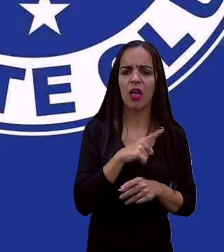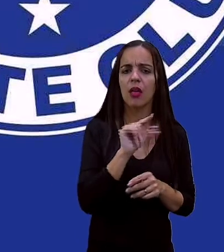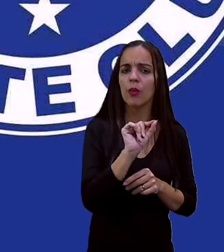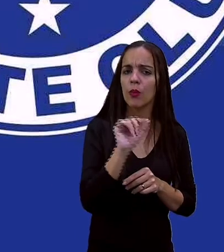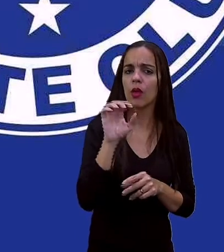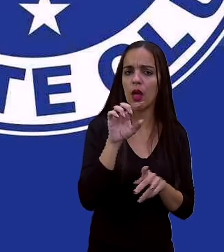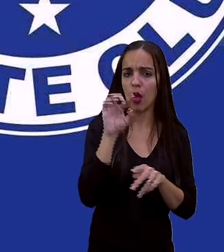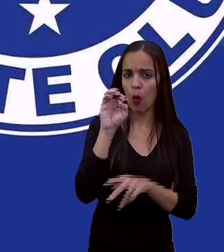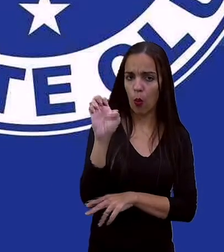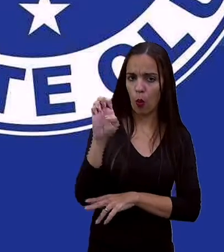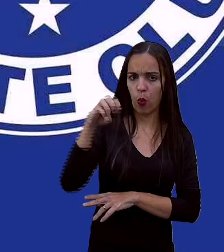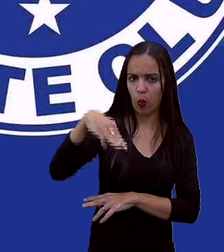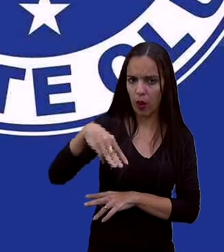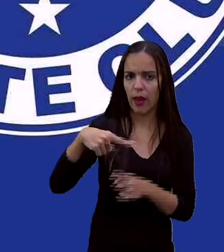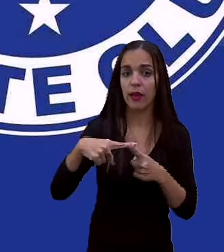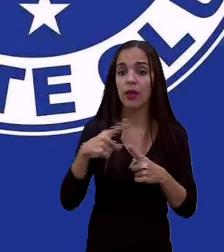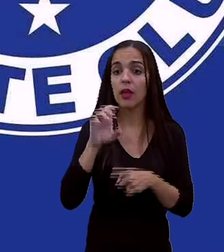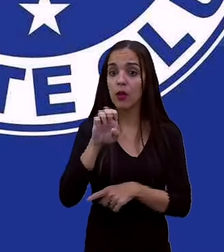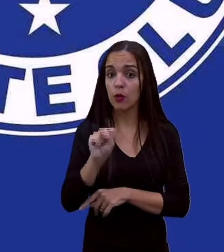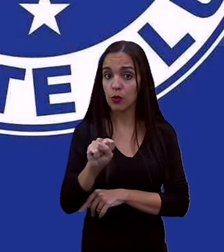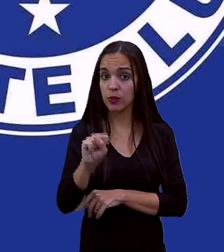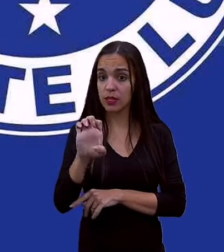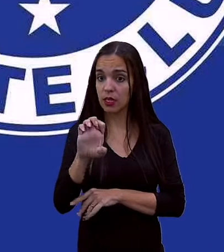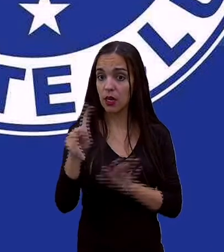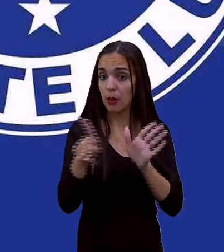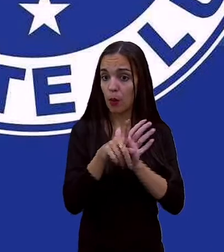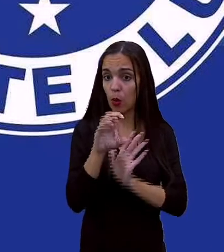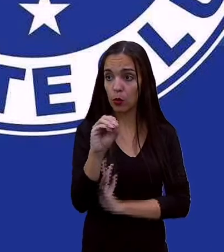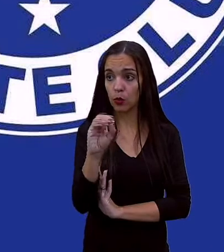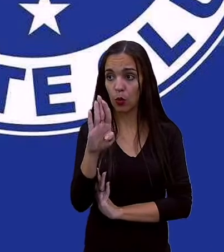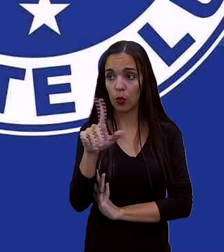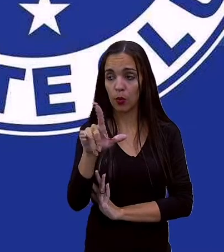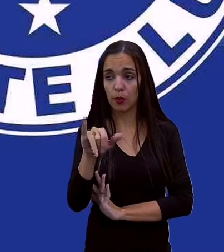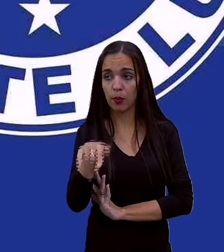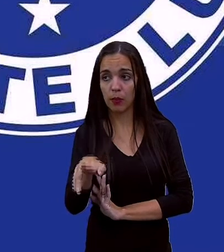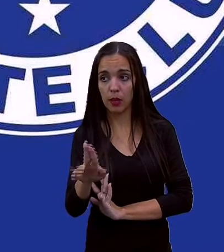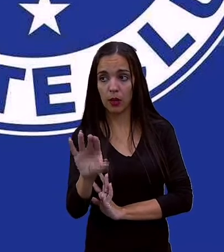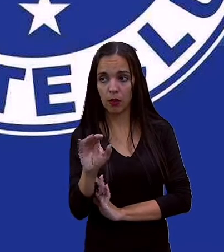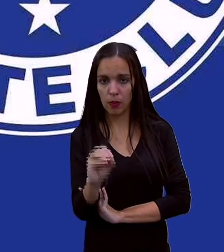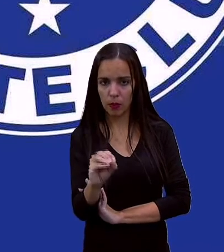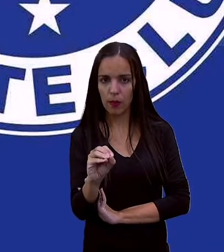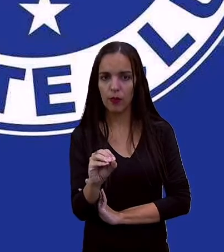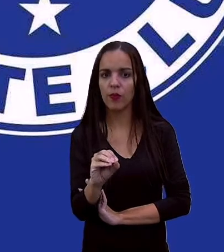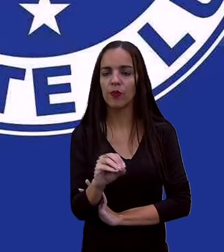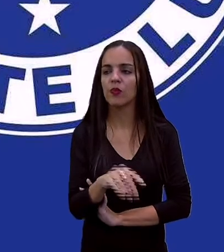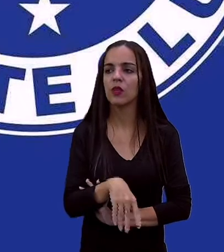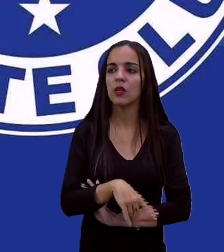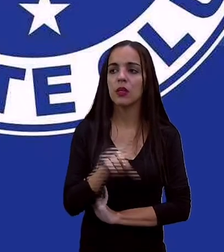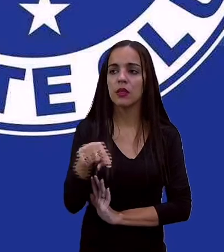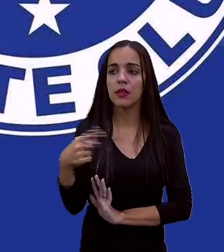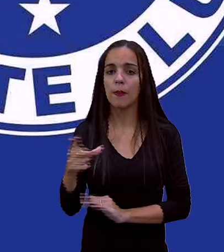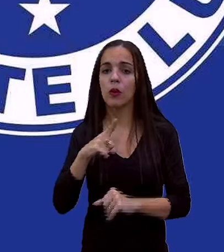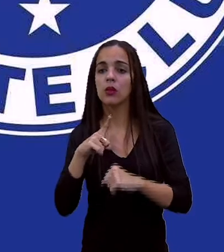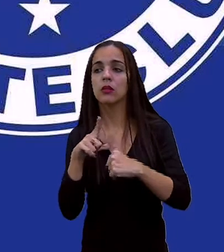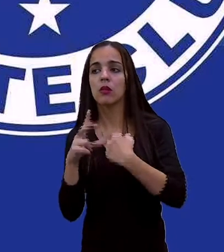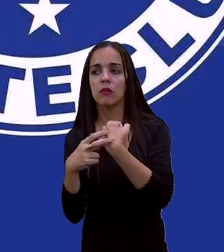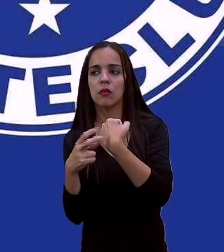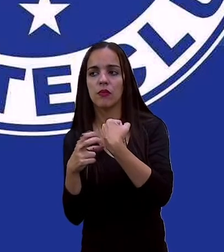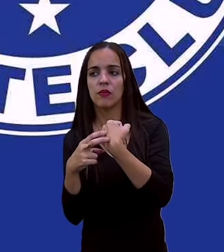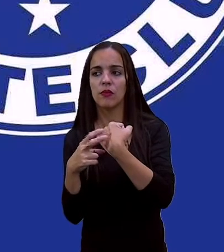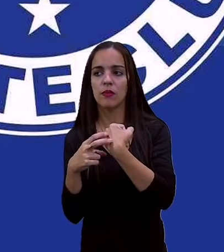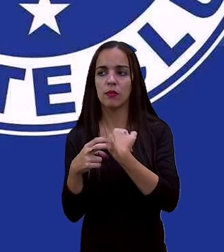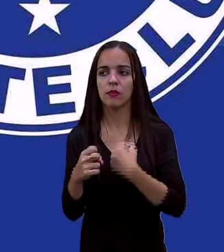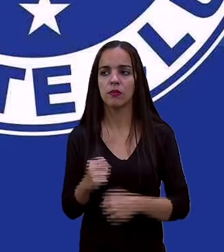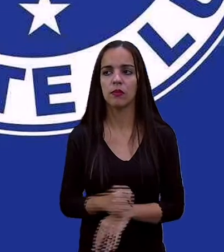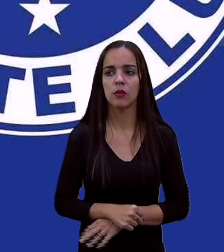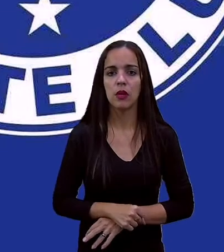tiverem esquecido também. Então, vejamos esses exemplos. Aqui eu tenho a preposição em. Presta atenção nela. Depois da preposição em, eu